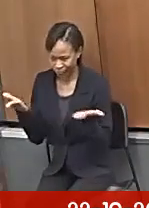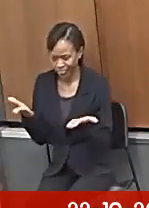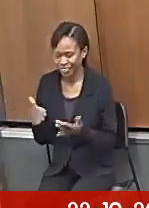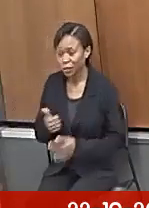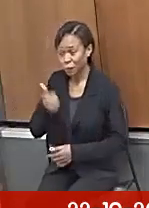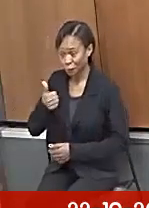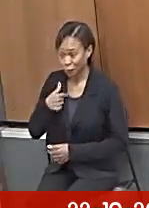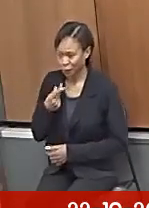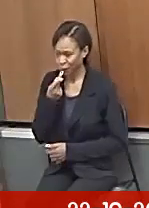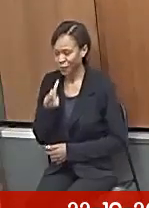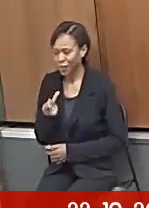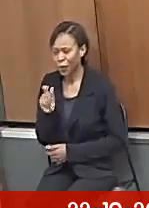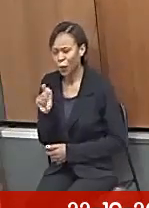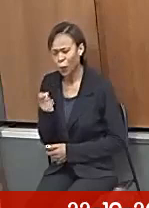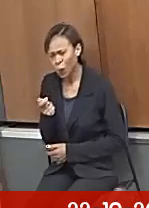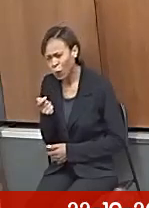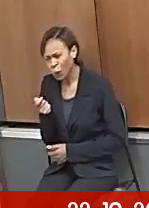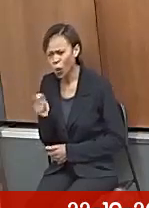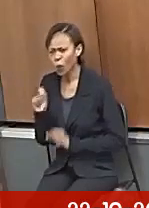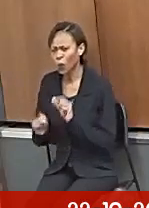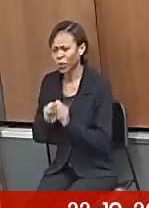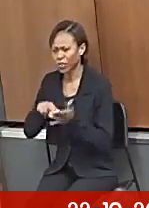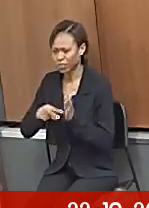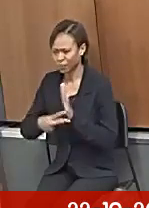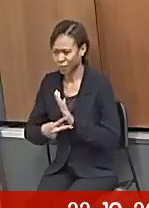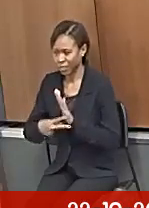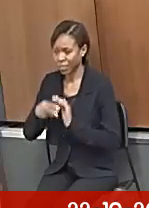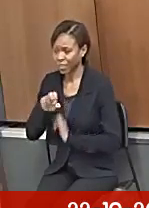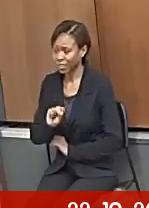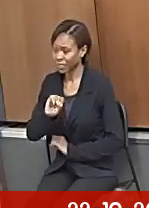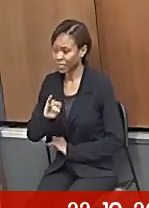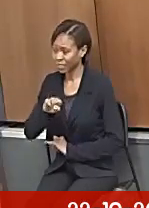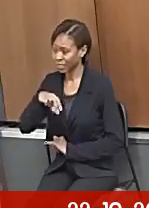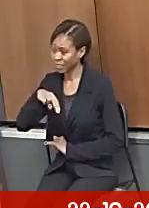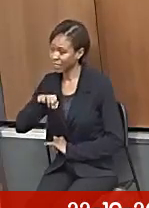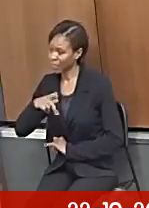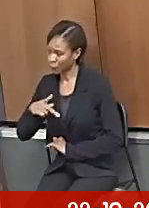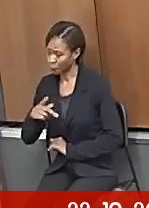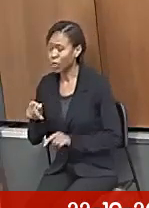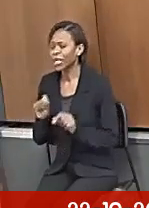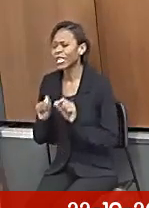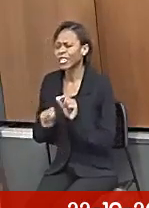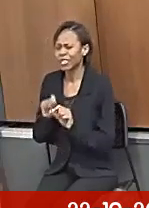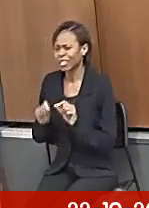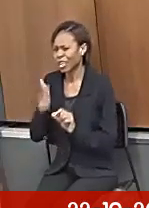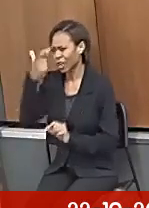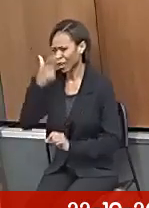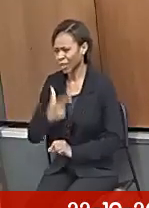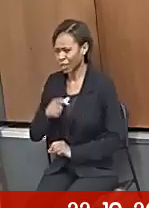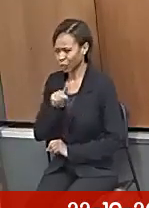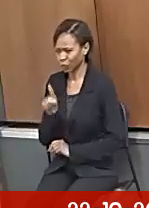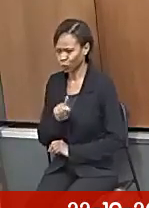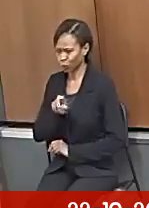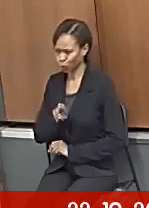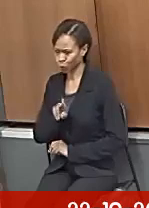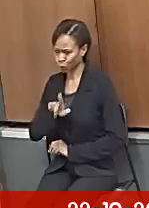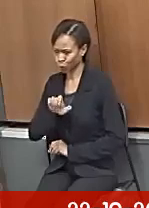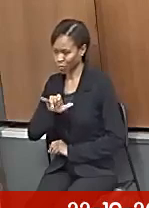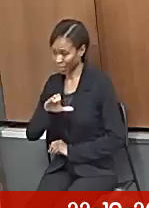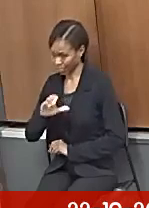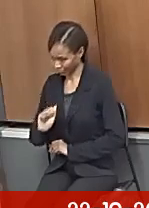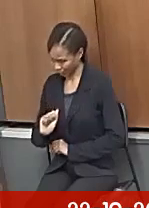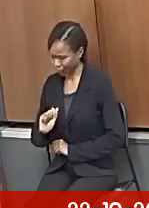Primeiro, eu quero dizer um pouco o que é o Cinep, né? Quem é a Zuleika? Eu comecei a ficar